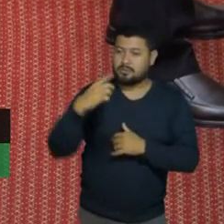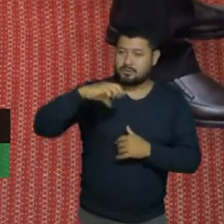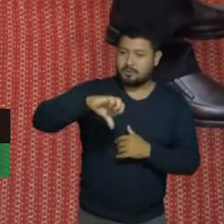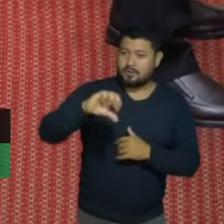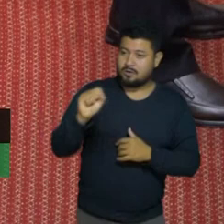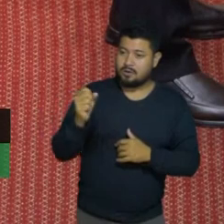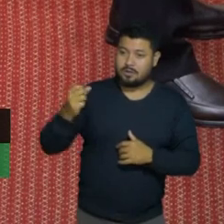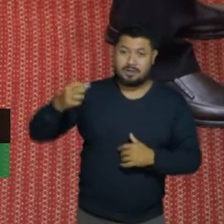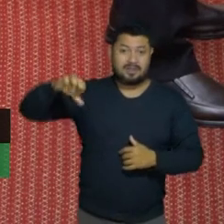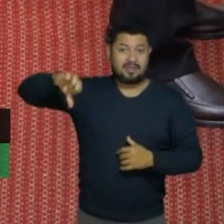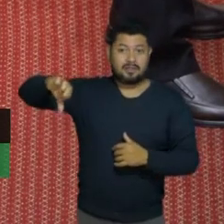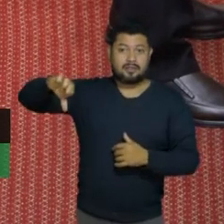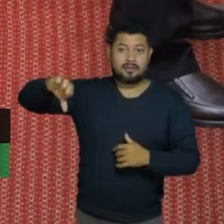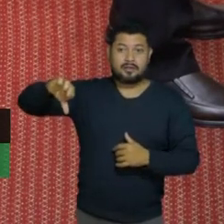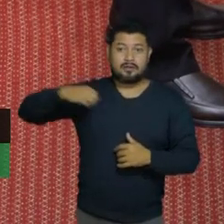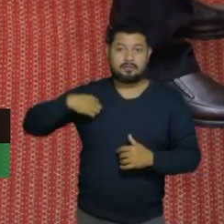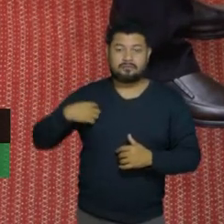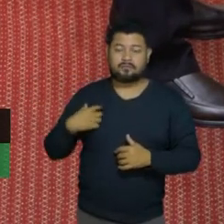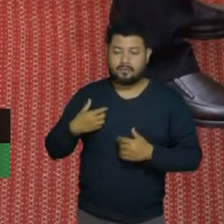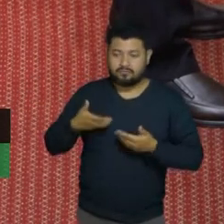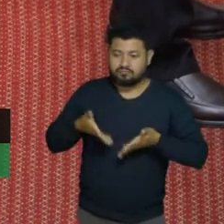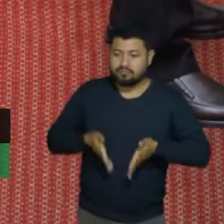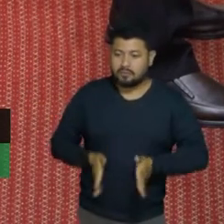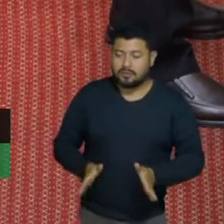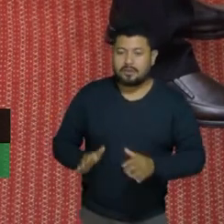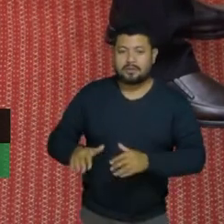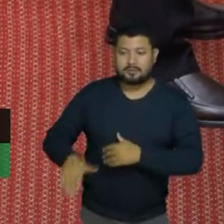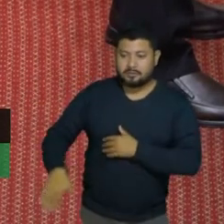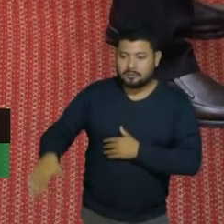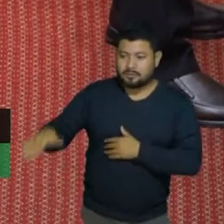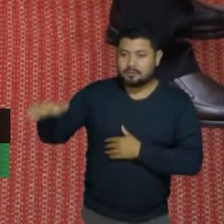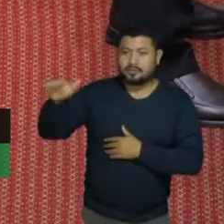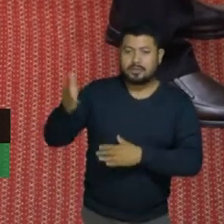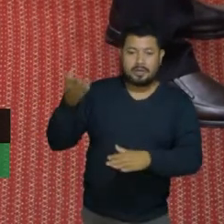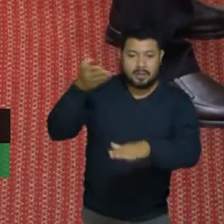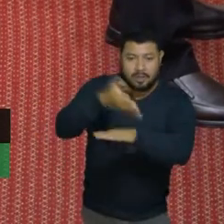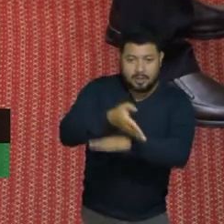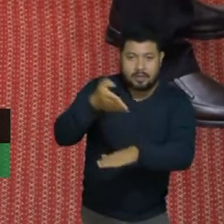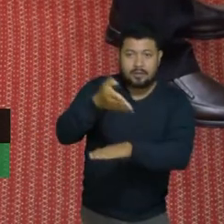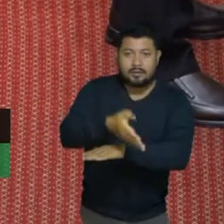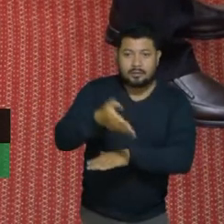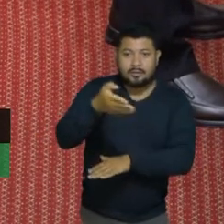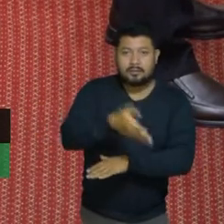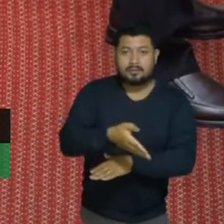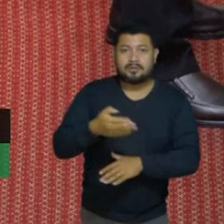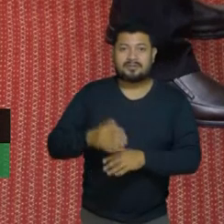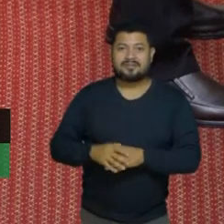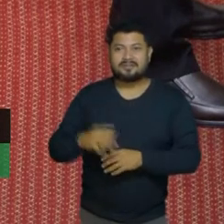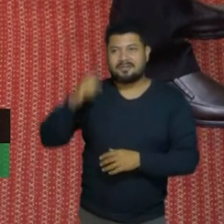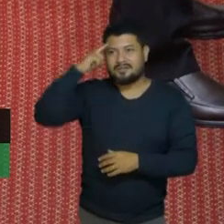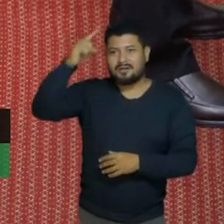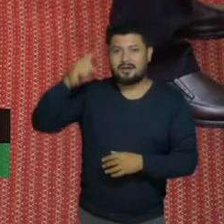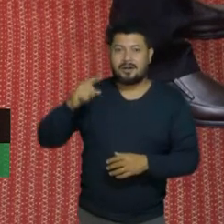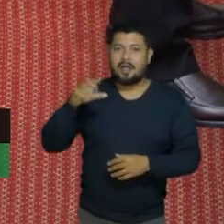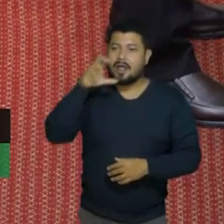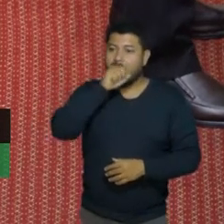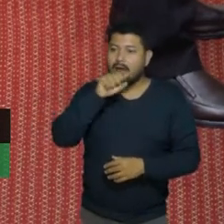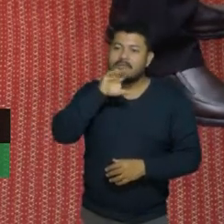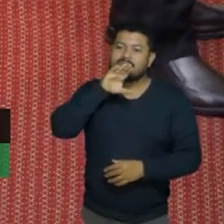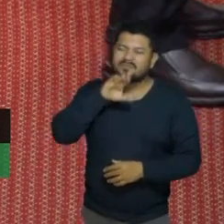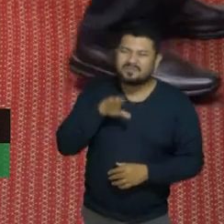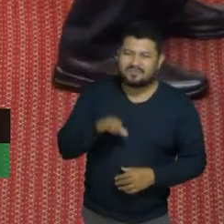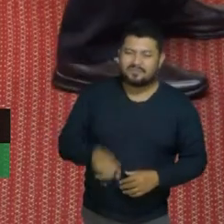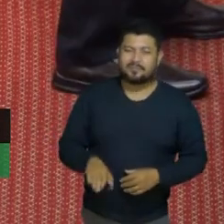cresci indo à Festa do Pinhão. Eu tive a oportunidade, com a Invernada Artística, me apresentar num sábado à tarde na Festa do Pinhão.